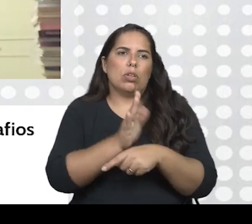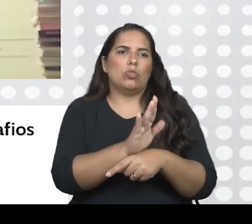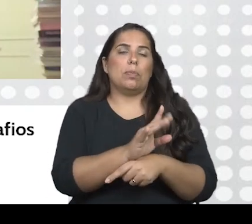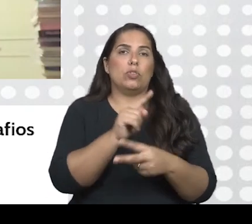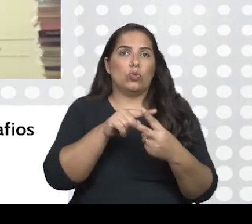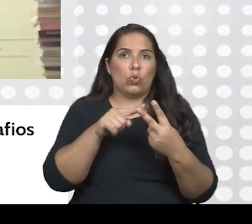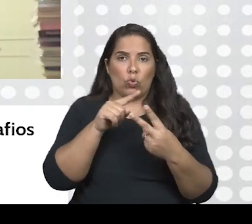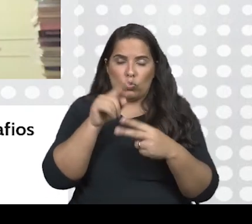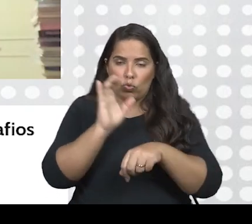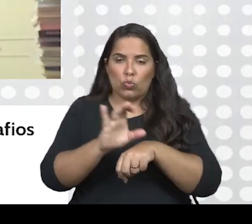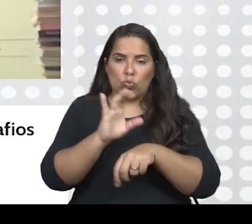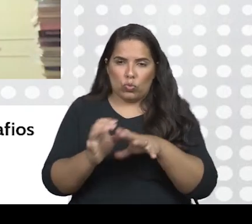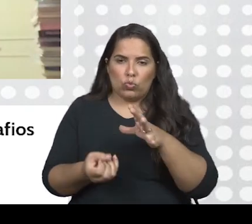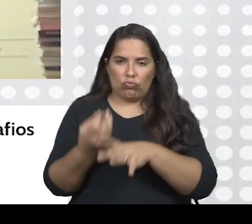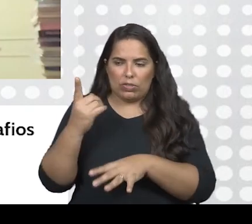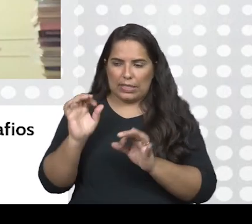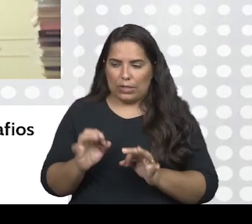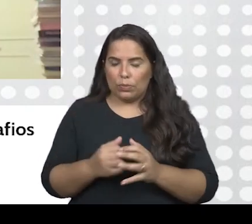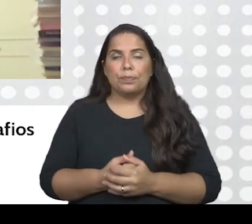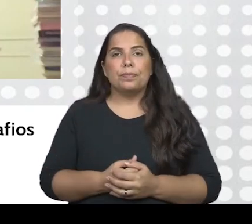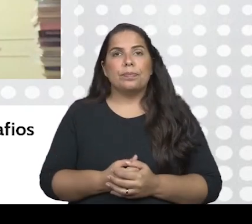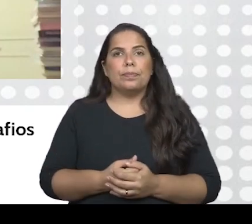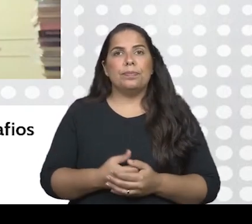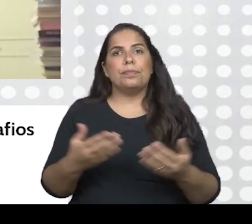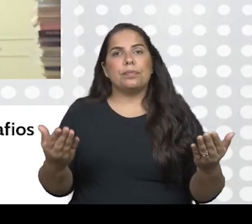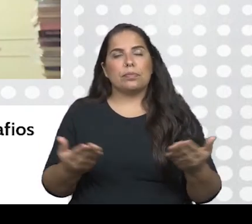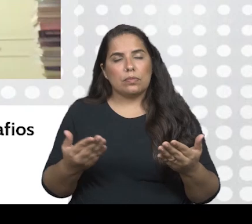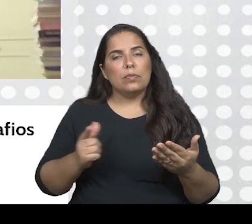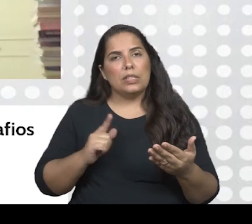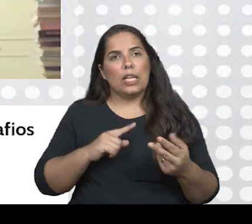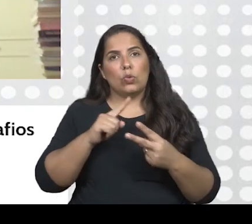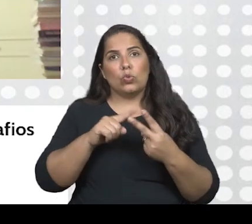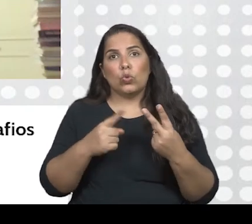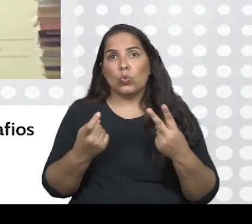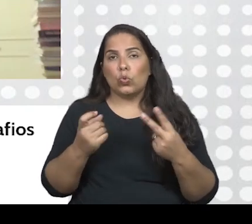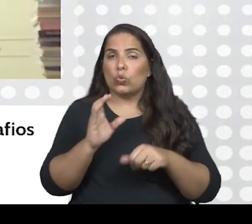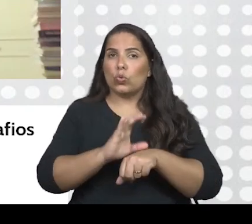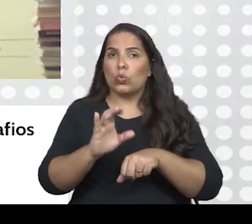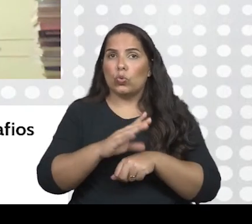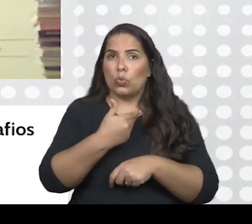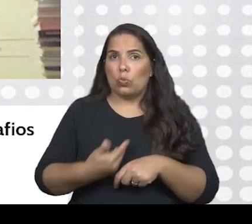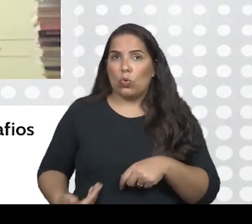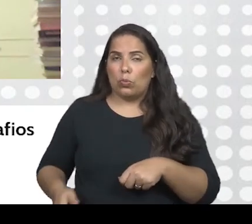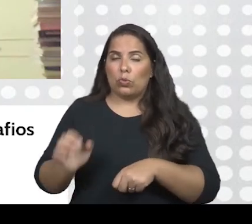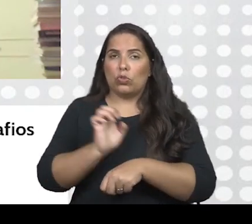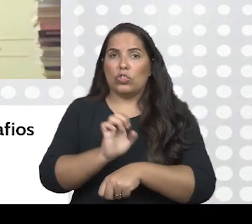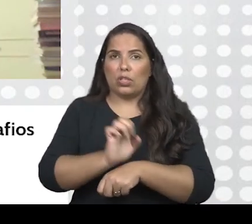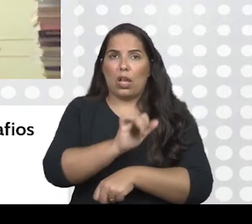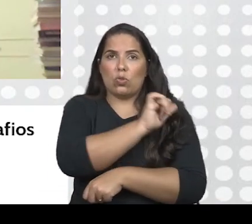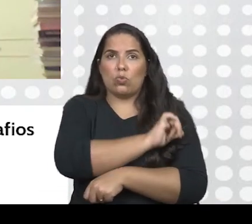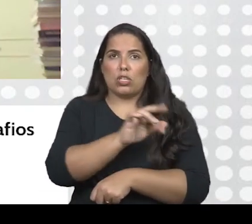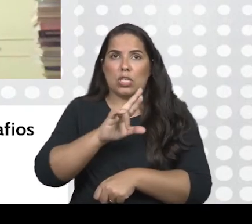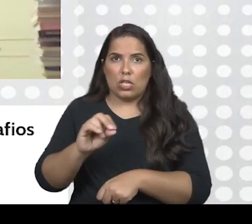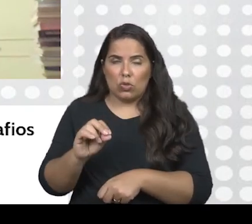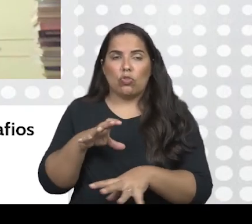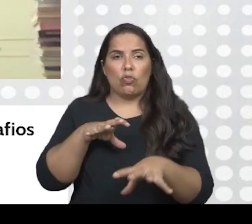2 cursos existissem. Então, hoje são os 2 únicos cursos públicos do estado do Rio de Janeiro, tanto